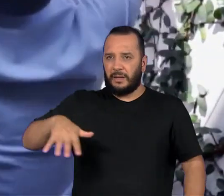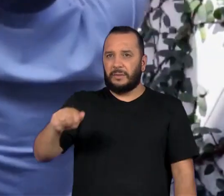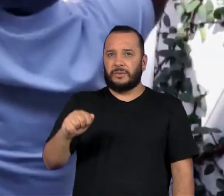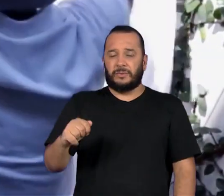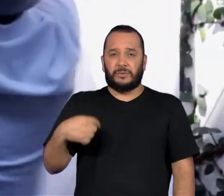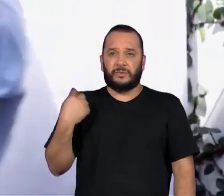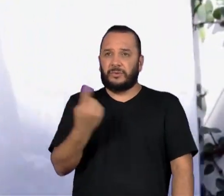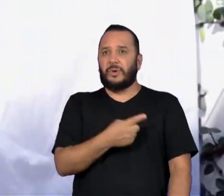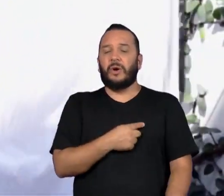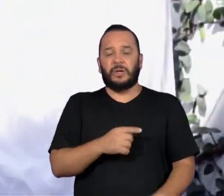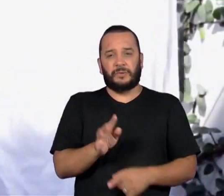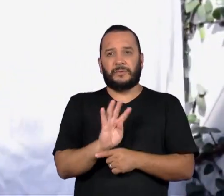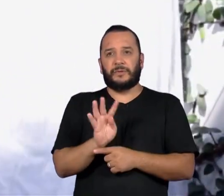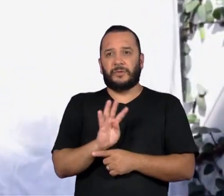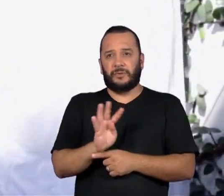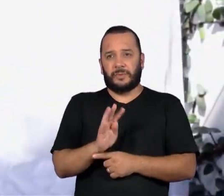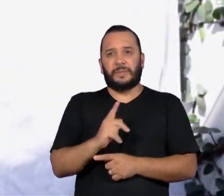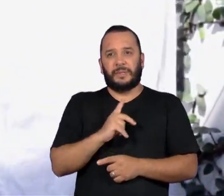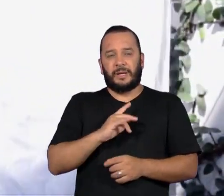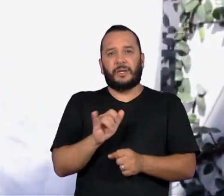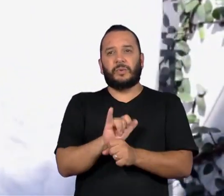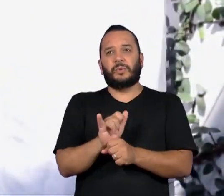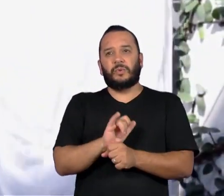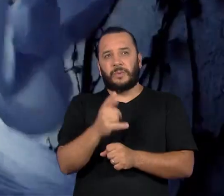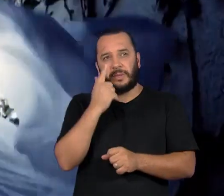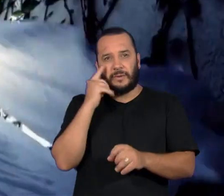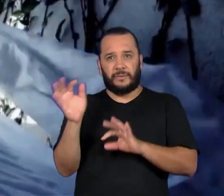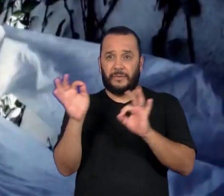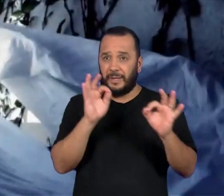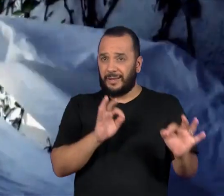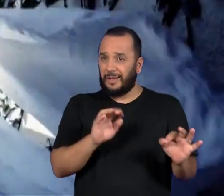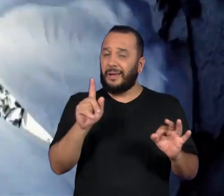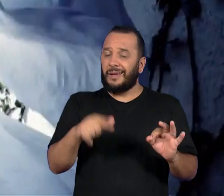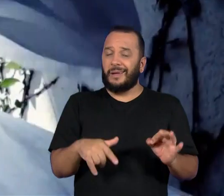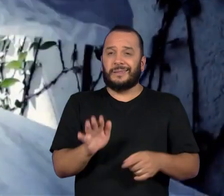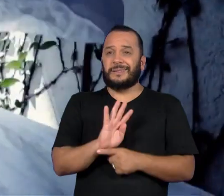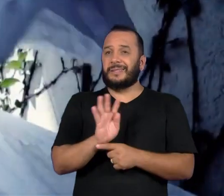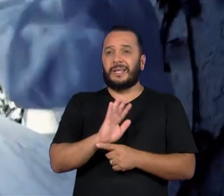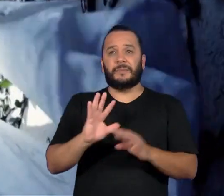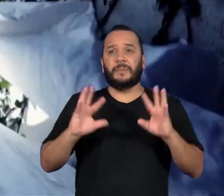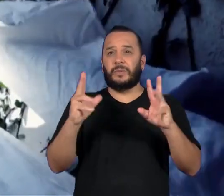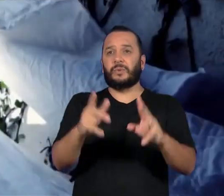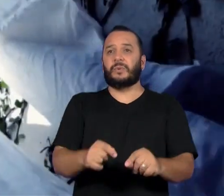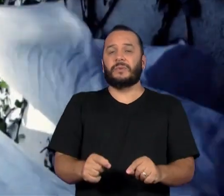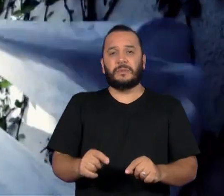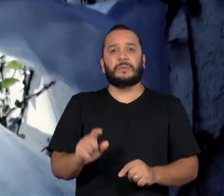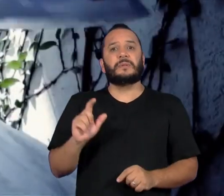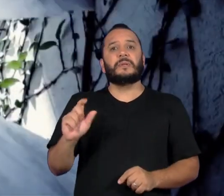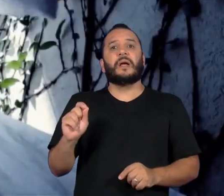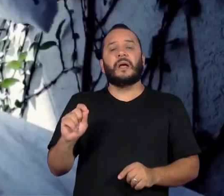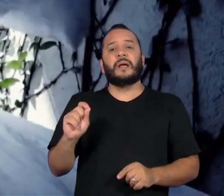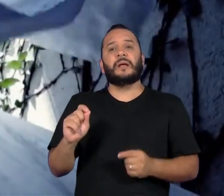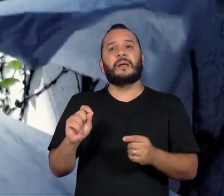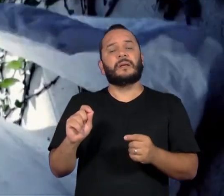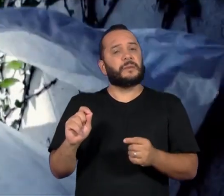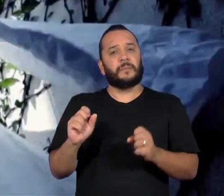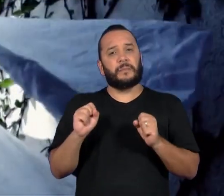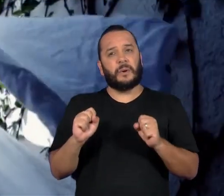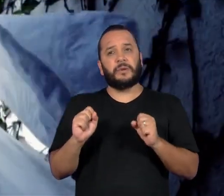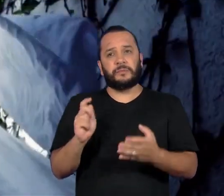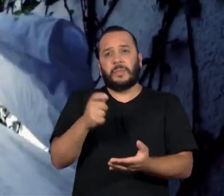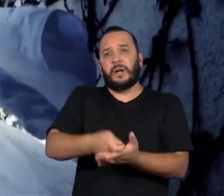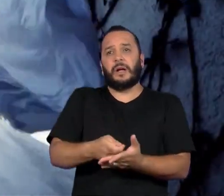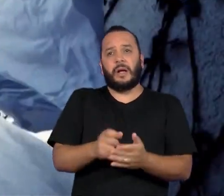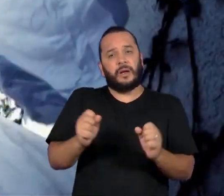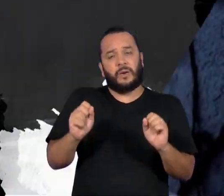eles estão no YouTube para quem quiser assistir, porque é isso, é a democratização do cinema. Quem pode financiar, que financie, para que todo